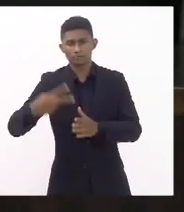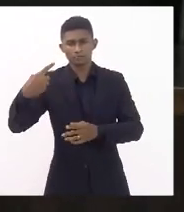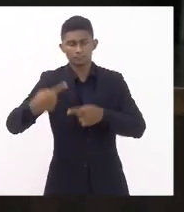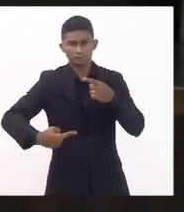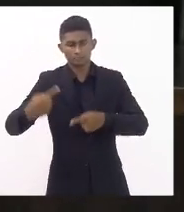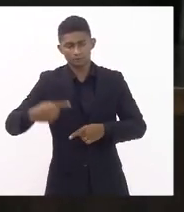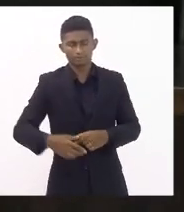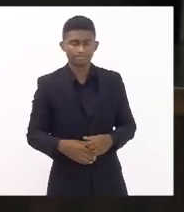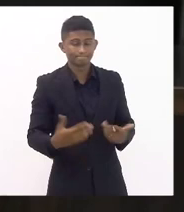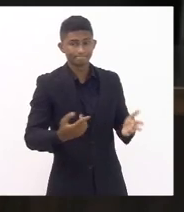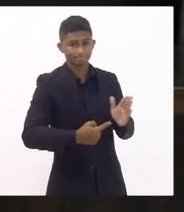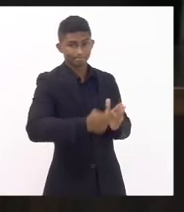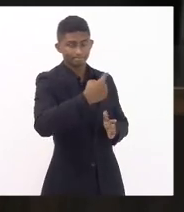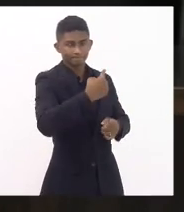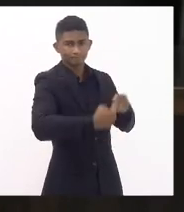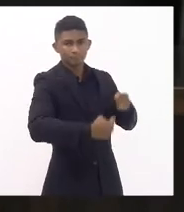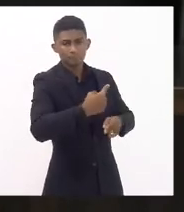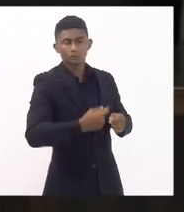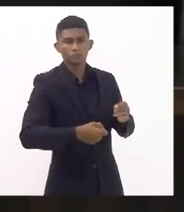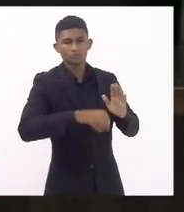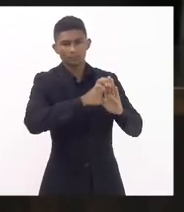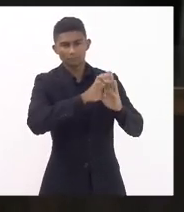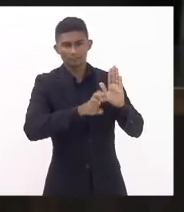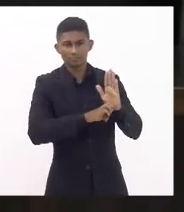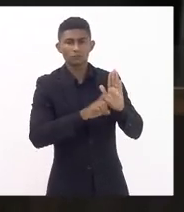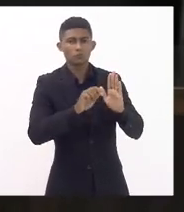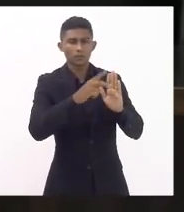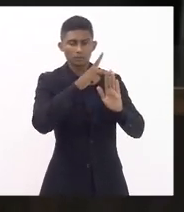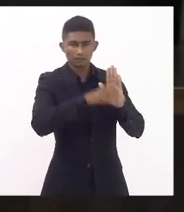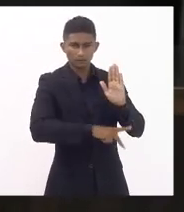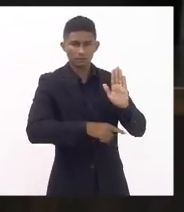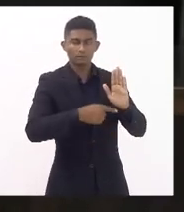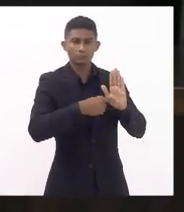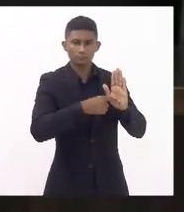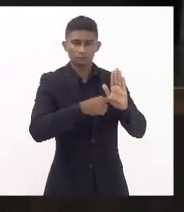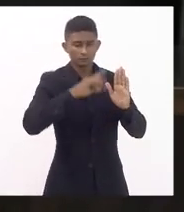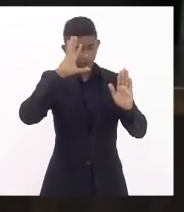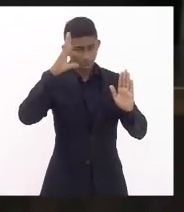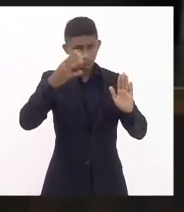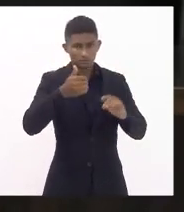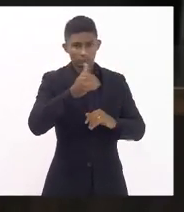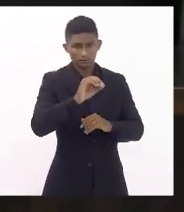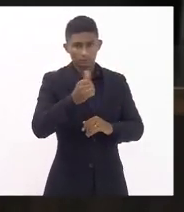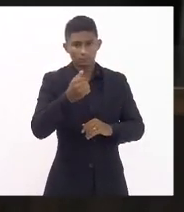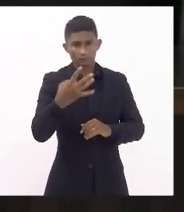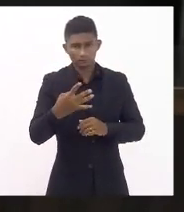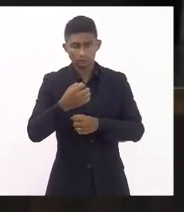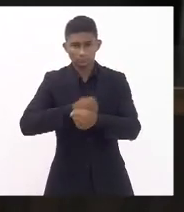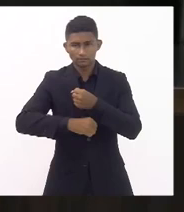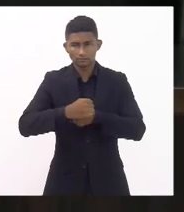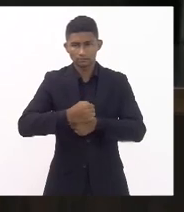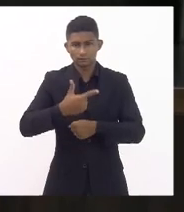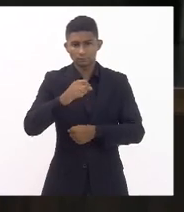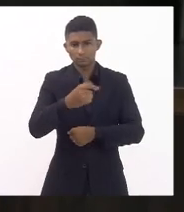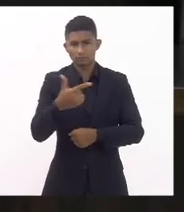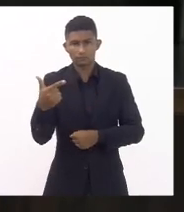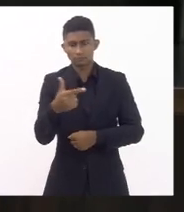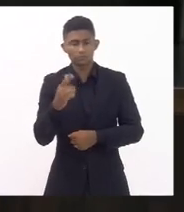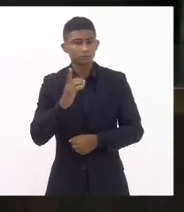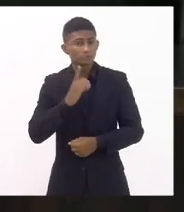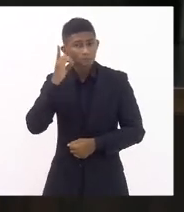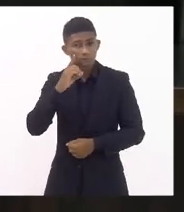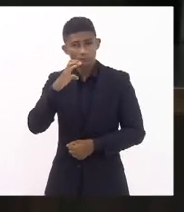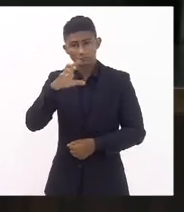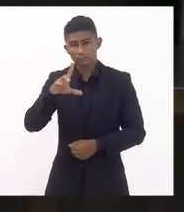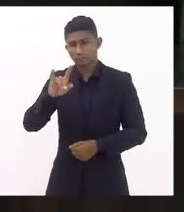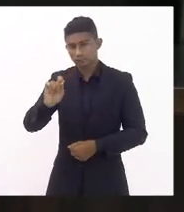Primeira discussão, segundo dia de recebimento de emendas. Projeto de resolução 1014 de 22, de autoria da deputada Célia